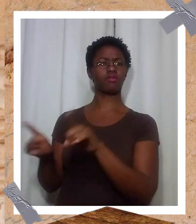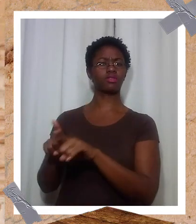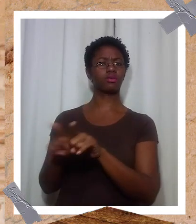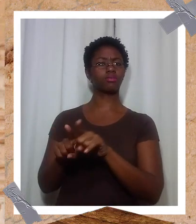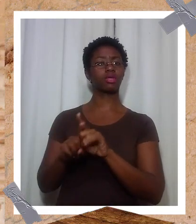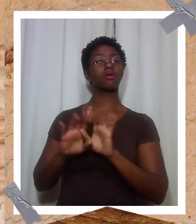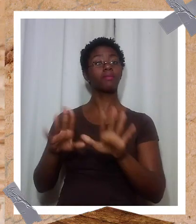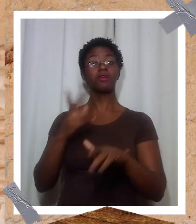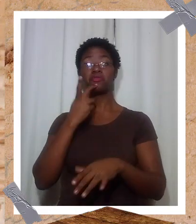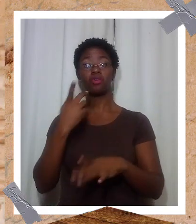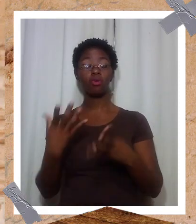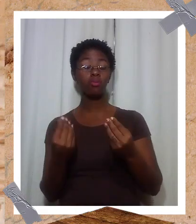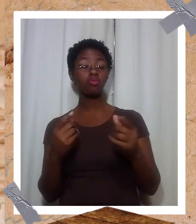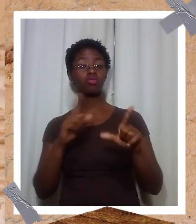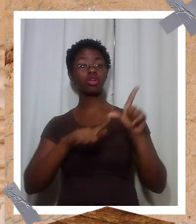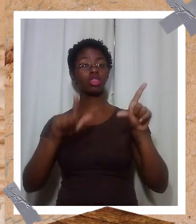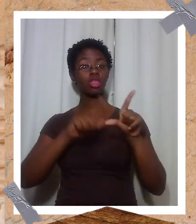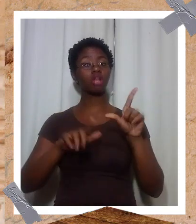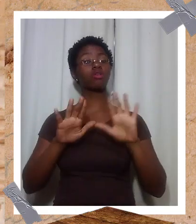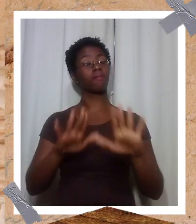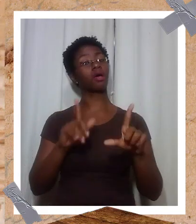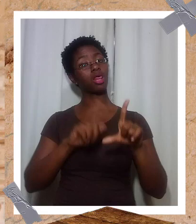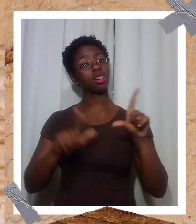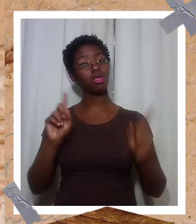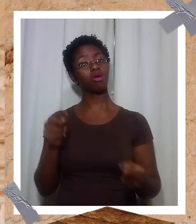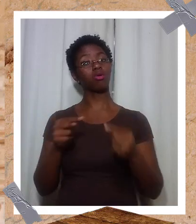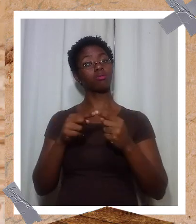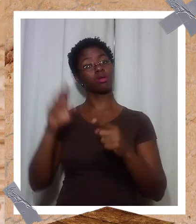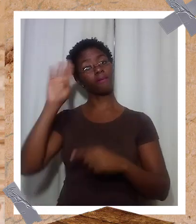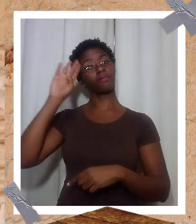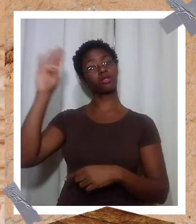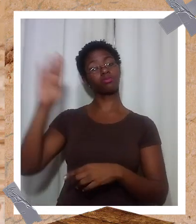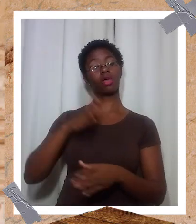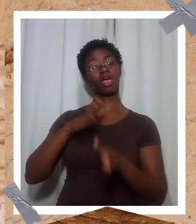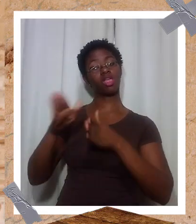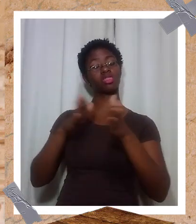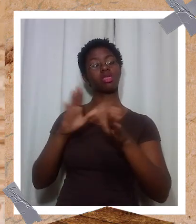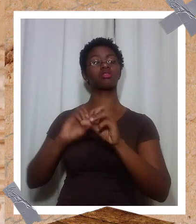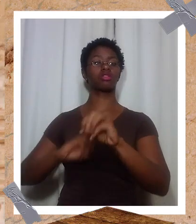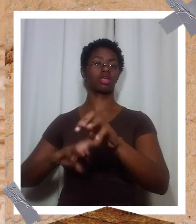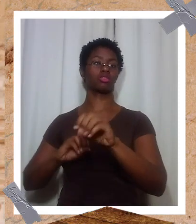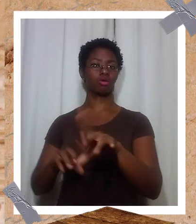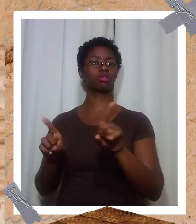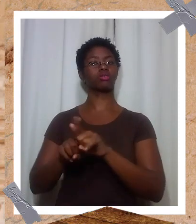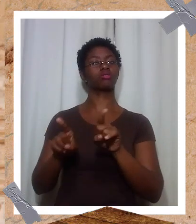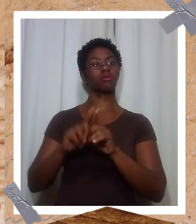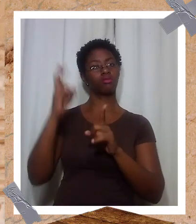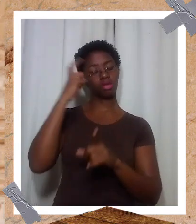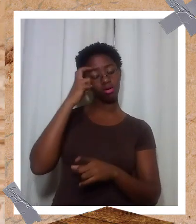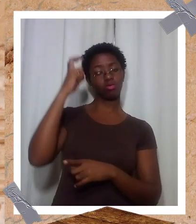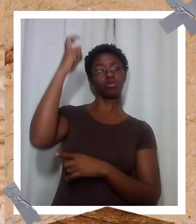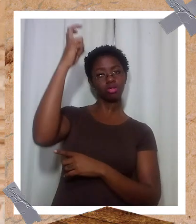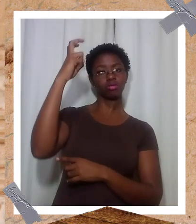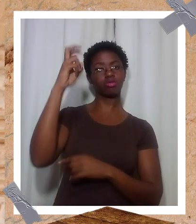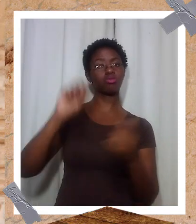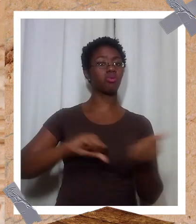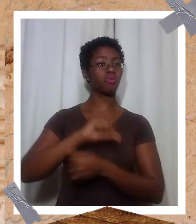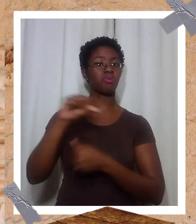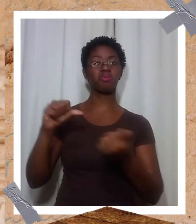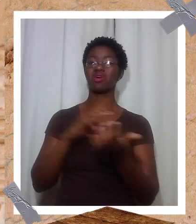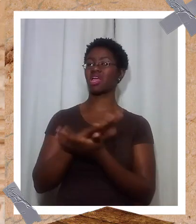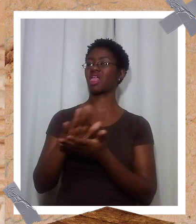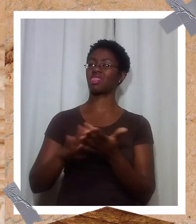muito de literatura, mas a literatura está ligada totalmente à questão do acesso à educação, do acesso ao conhecimento. Não muda